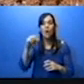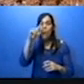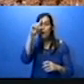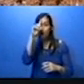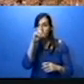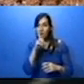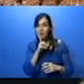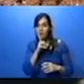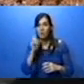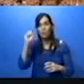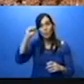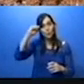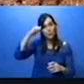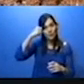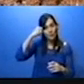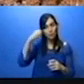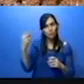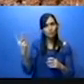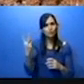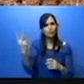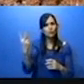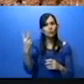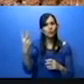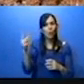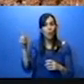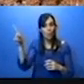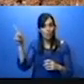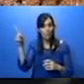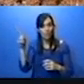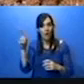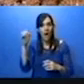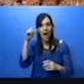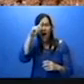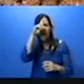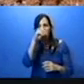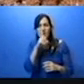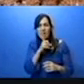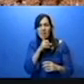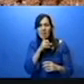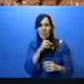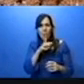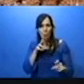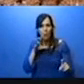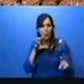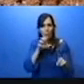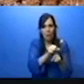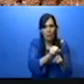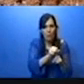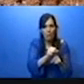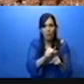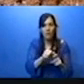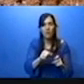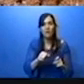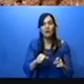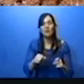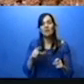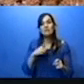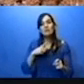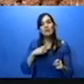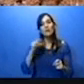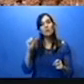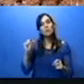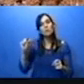e o escorpião preto, né? O amarelo é muito mais agressivo. Desses 1.500 espécies, poucas